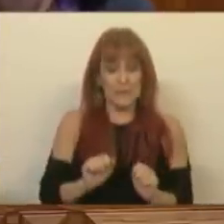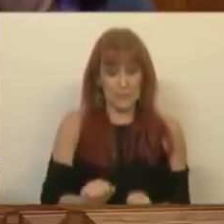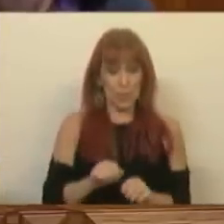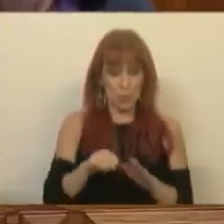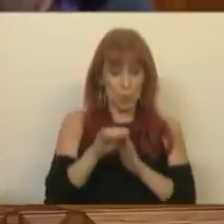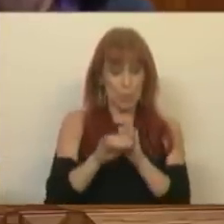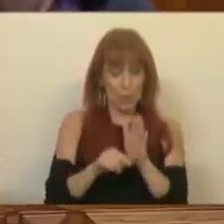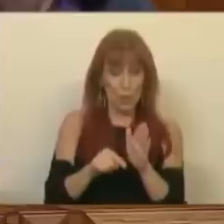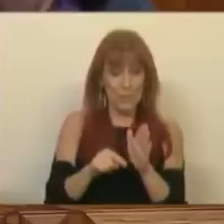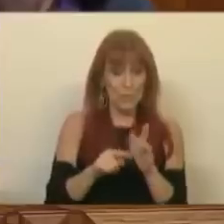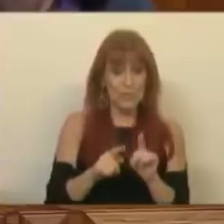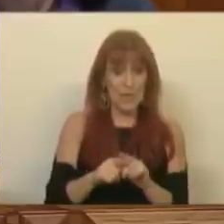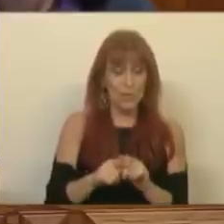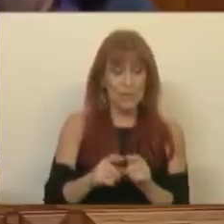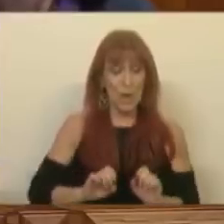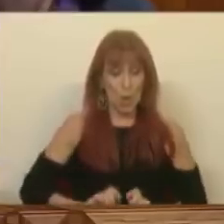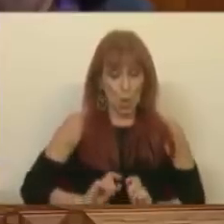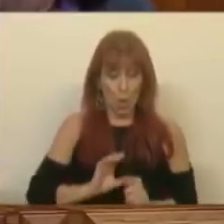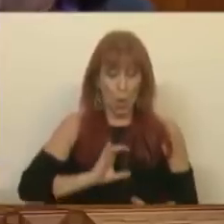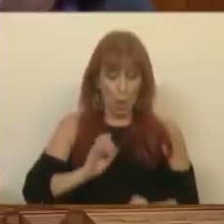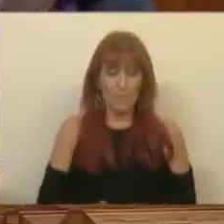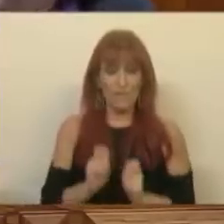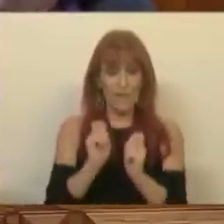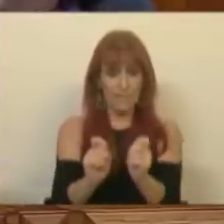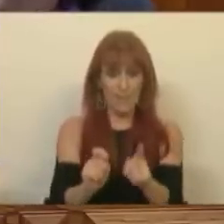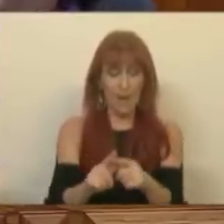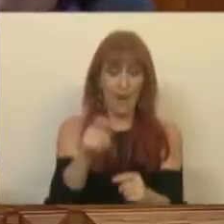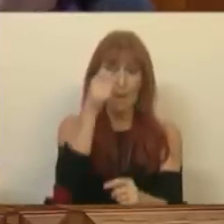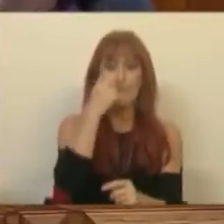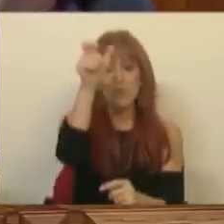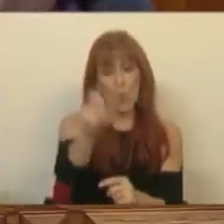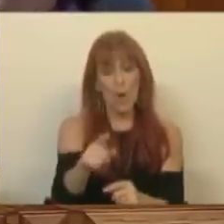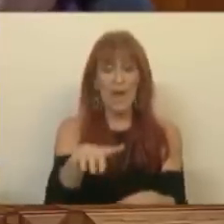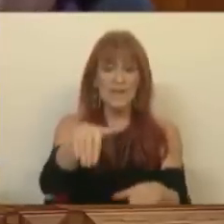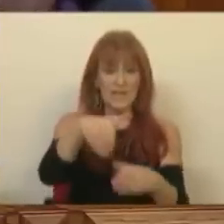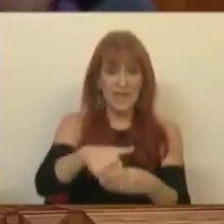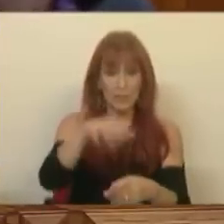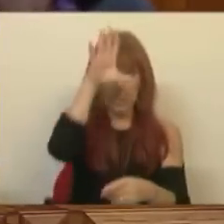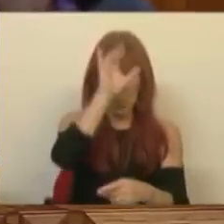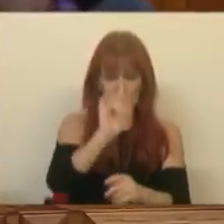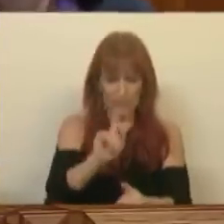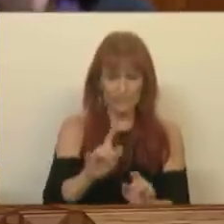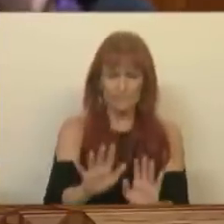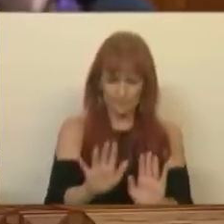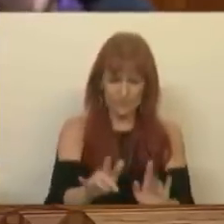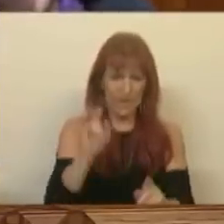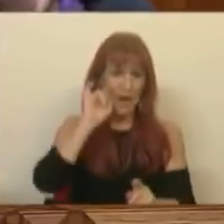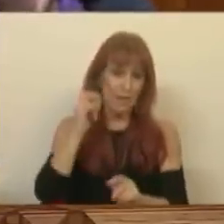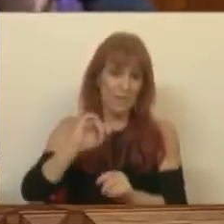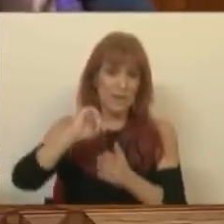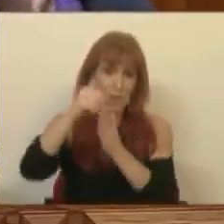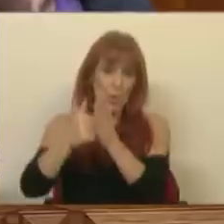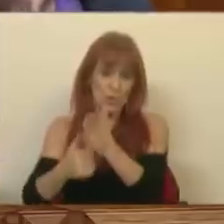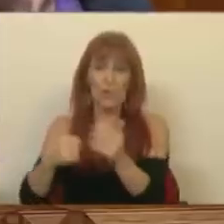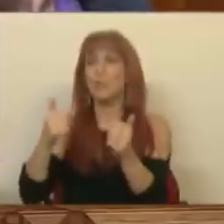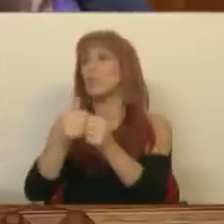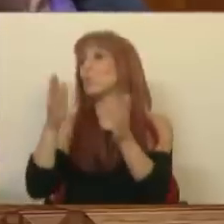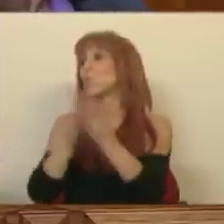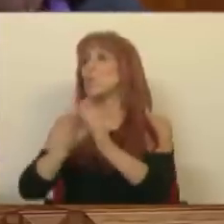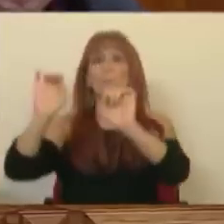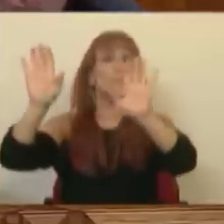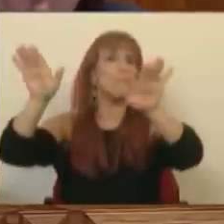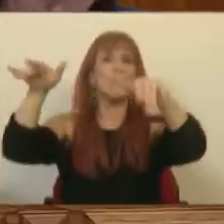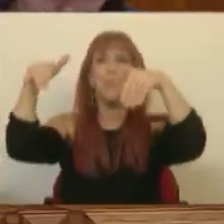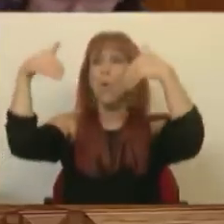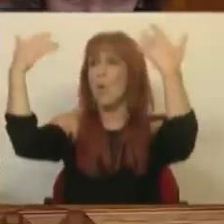parte do programa que é confiada à execução a esse membro do governo de outro modo placa em revisão constitucional tudo é